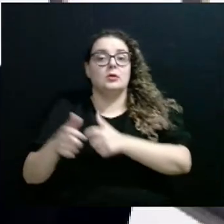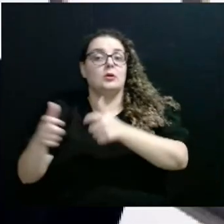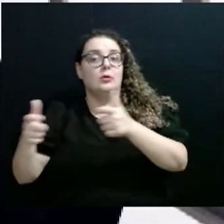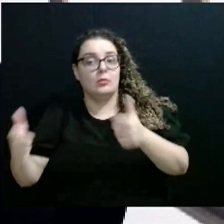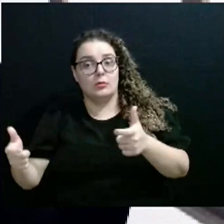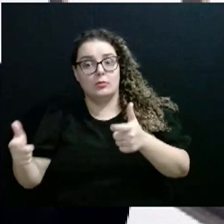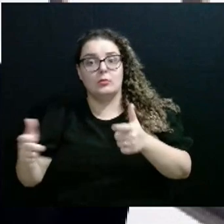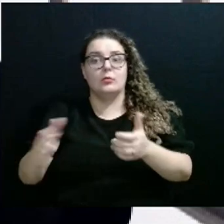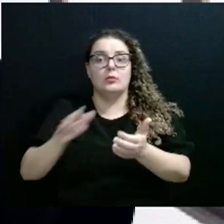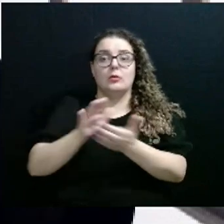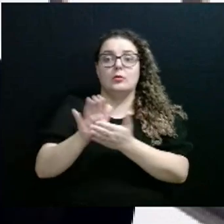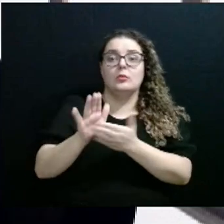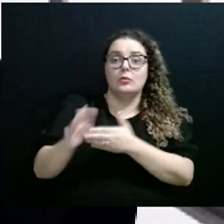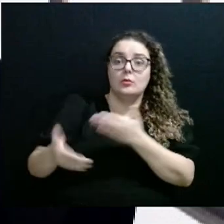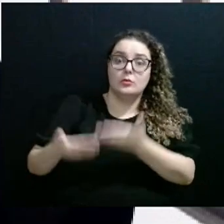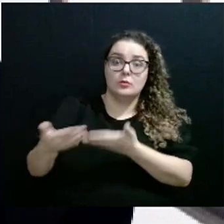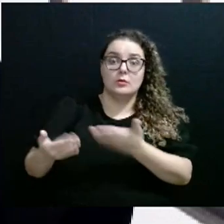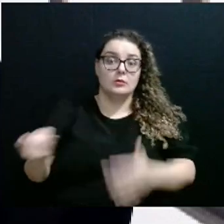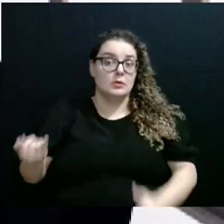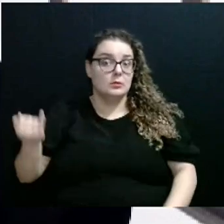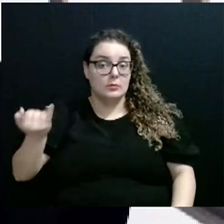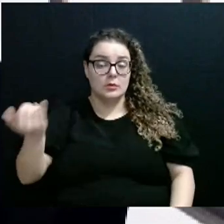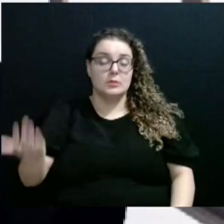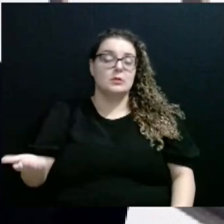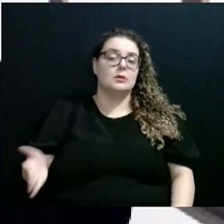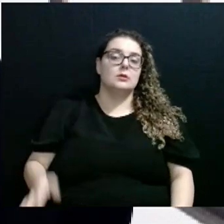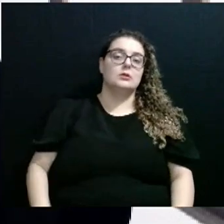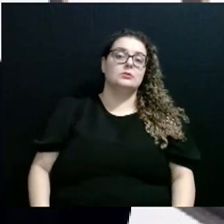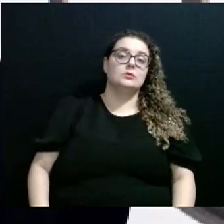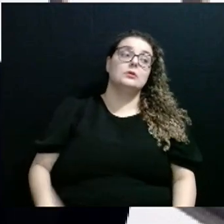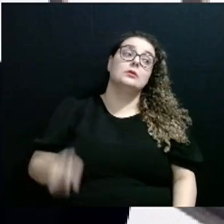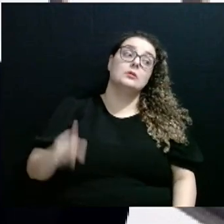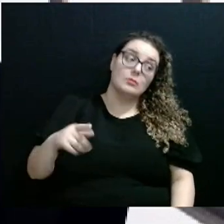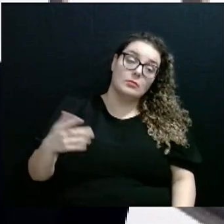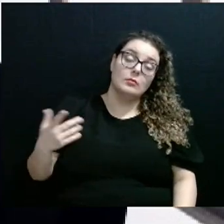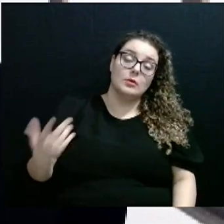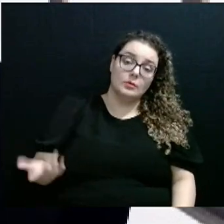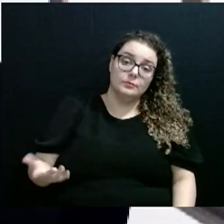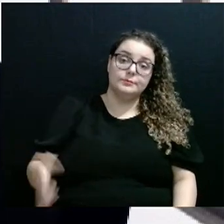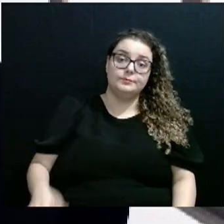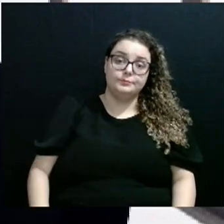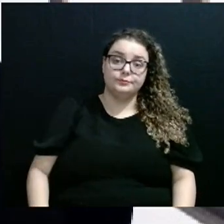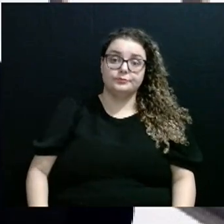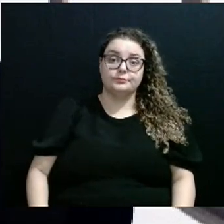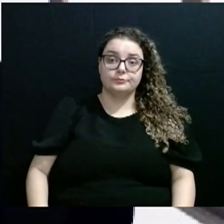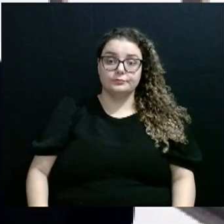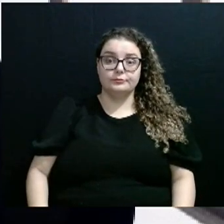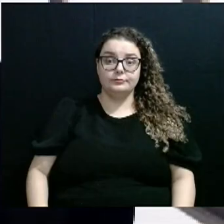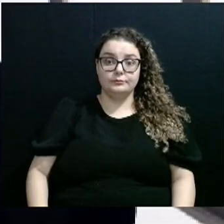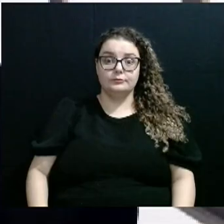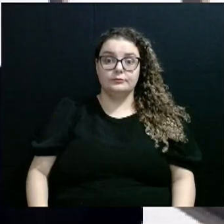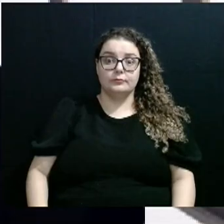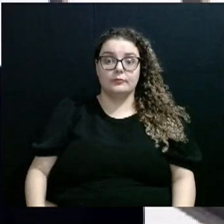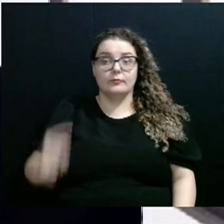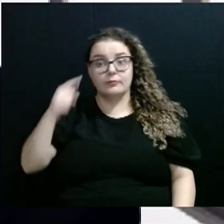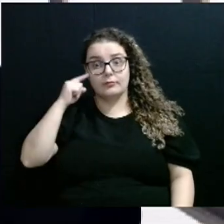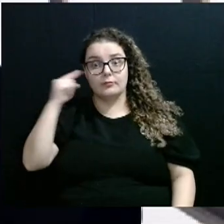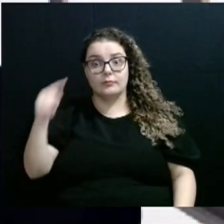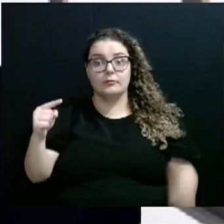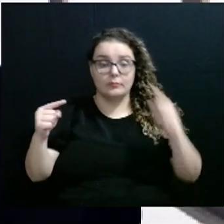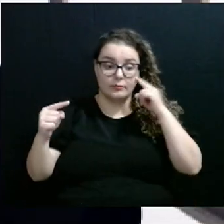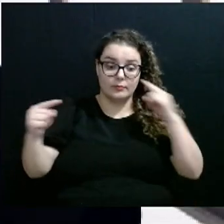serviços essenciais. Então, é uma questão que a gente, assim, é um contrassenso ali, né? A gente precisa